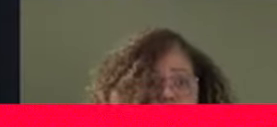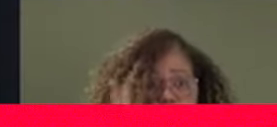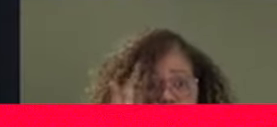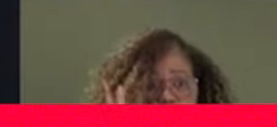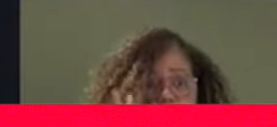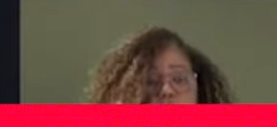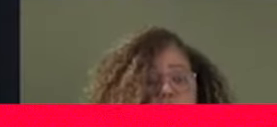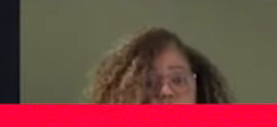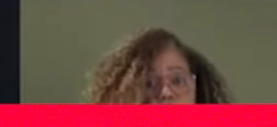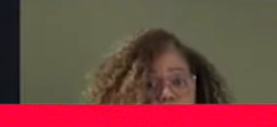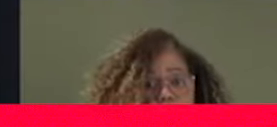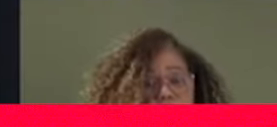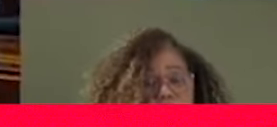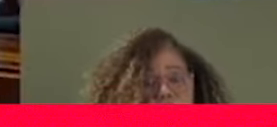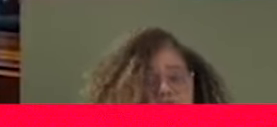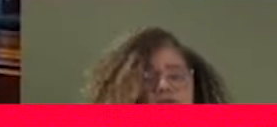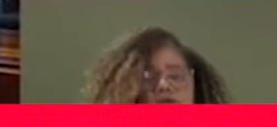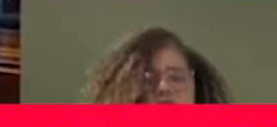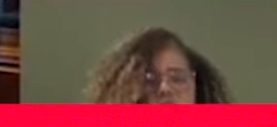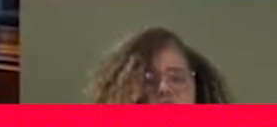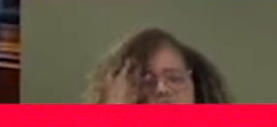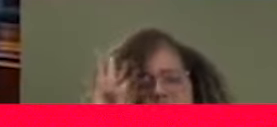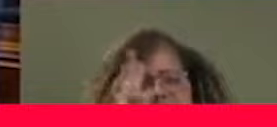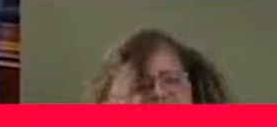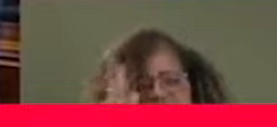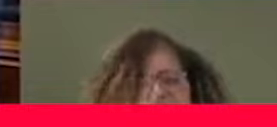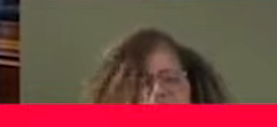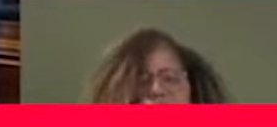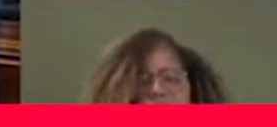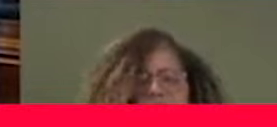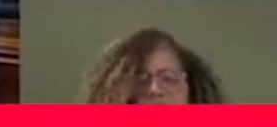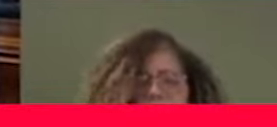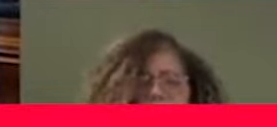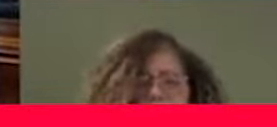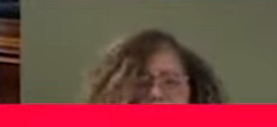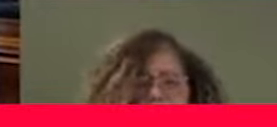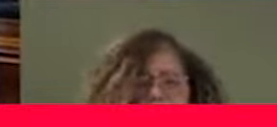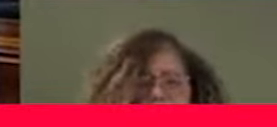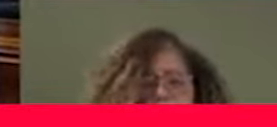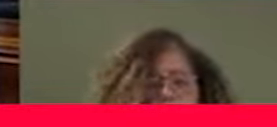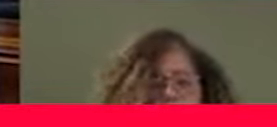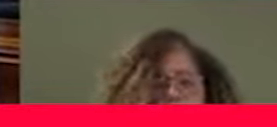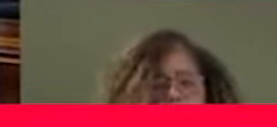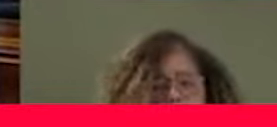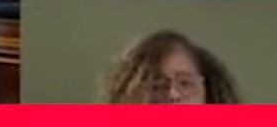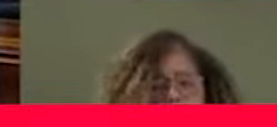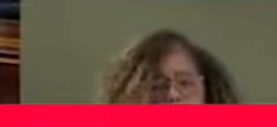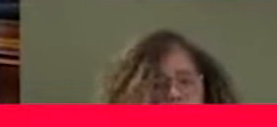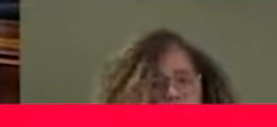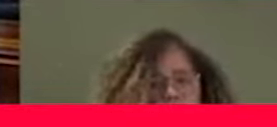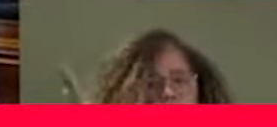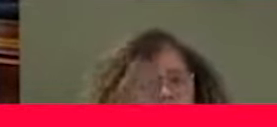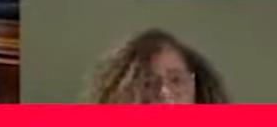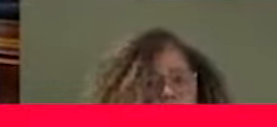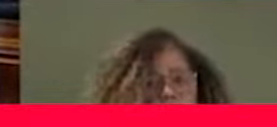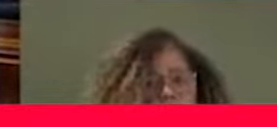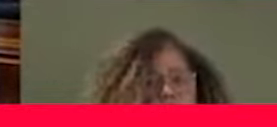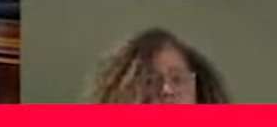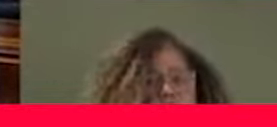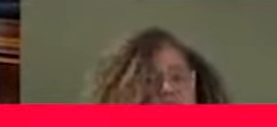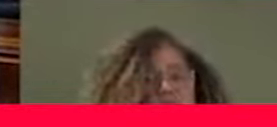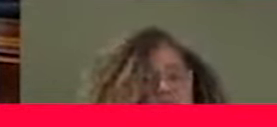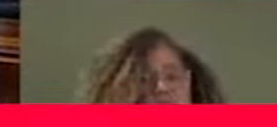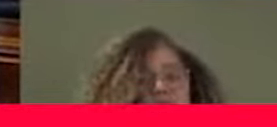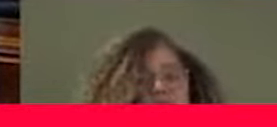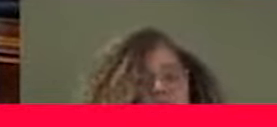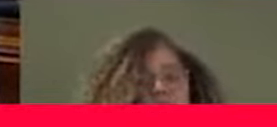eh e Lembro muito do áudio que foi compartilhado no Brasil inteiro do seu Régis